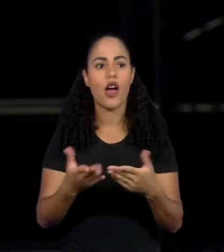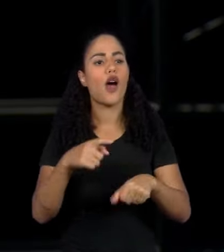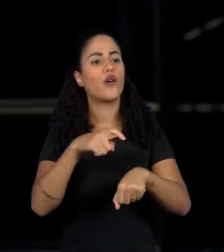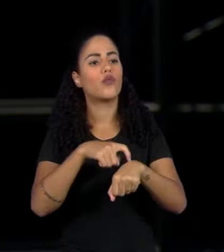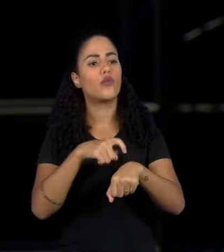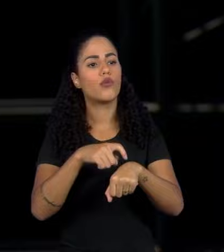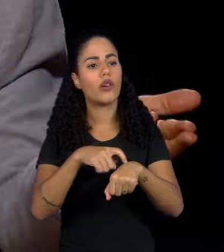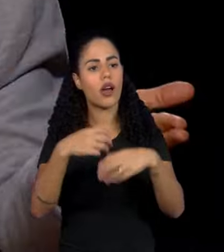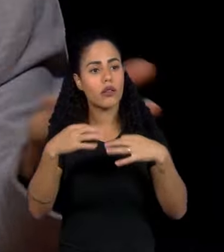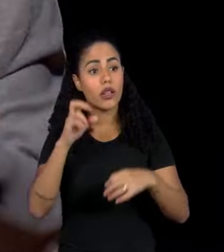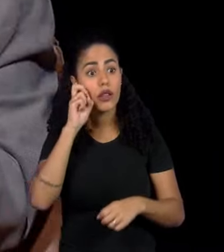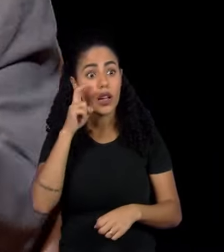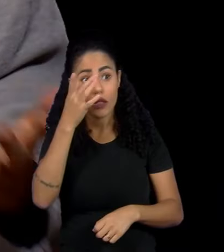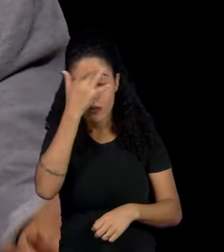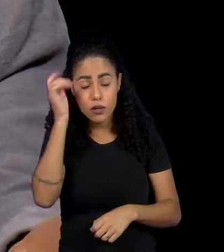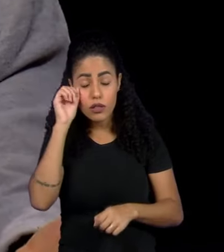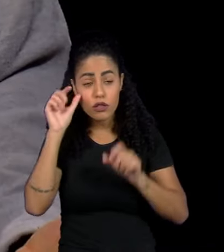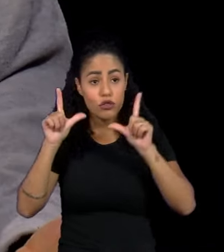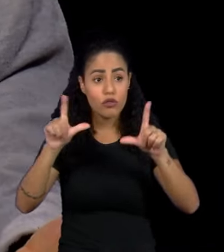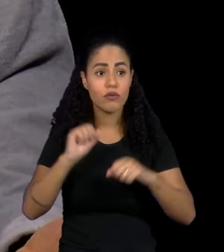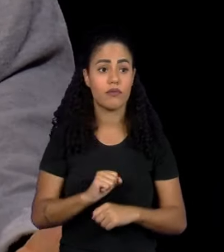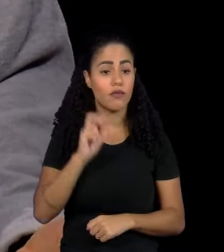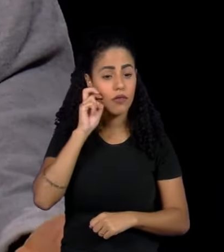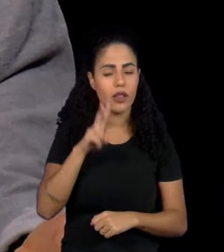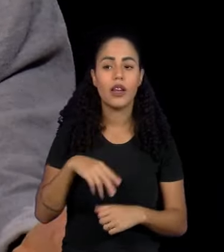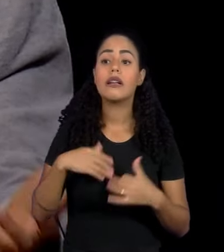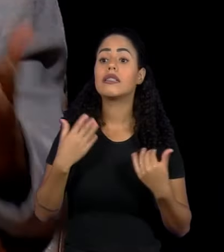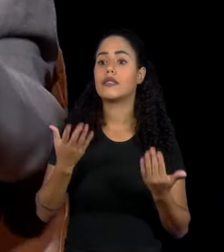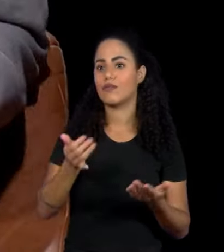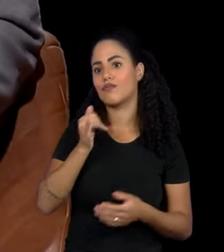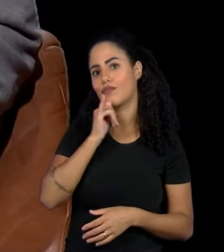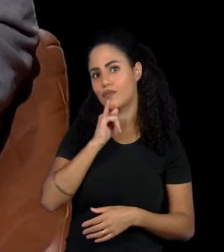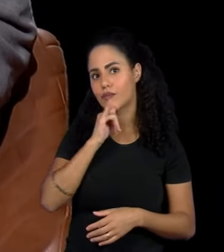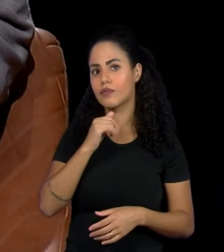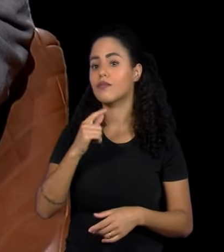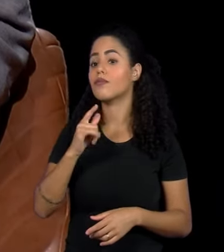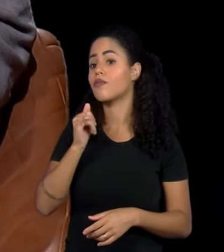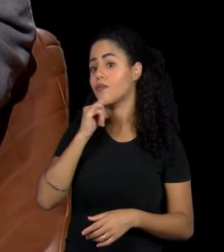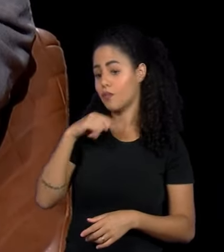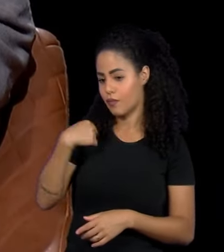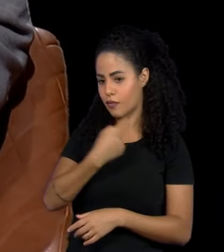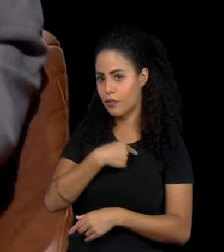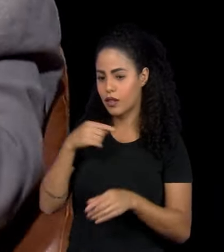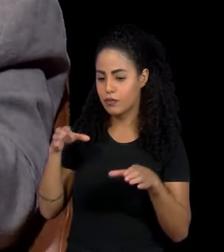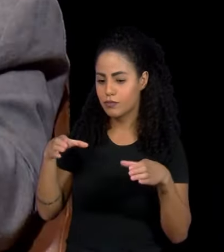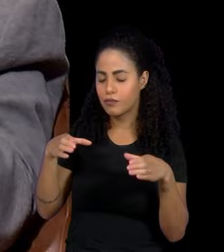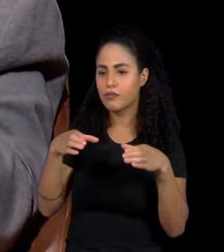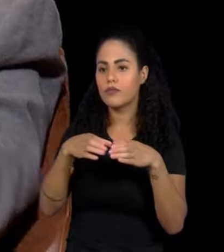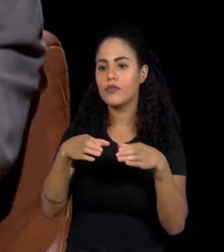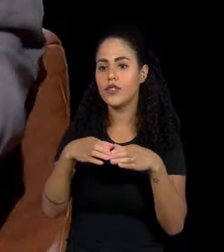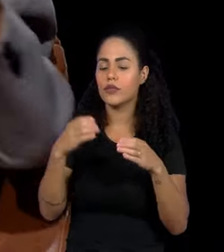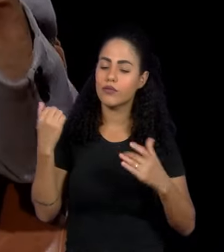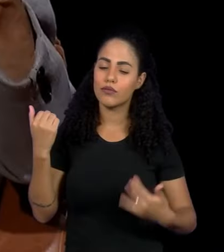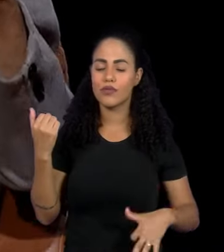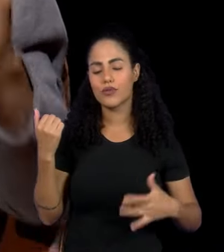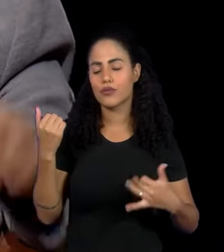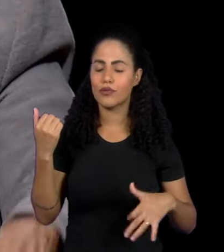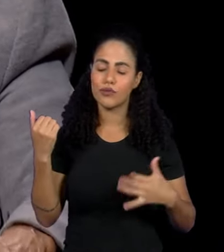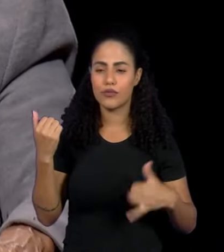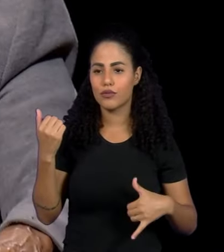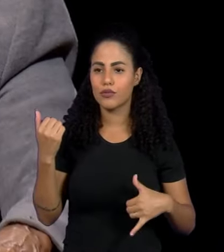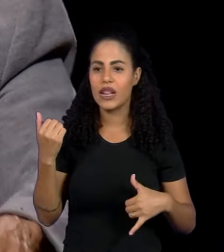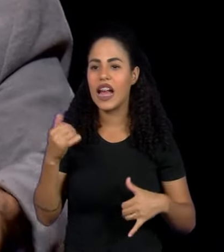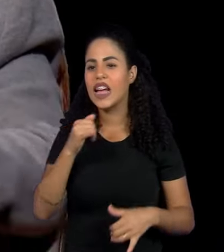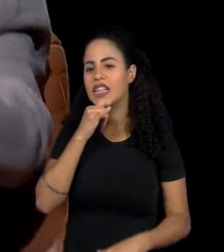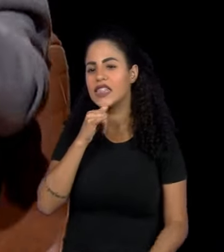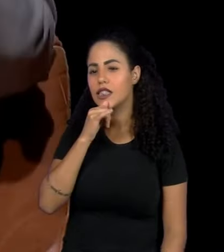nobre, por exemplo. A gente, não é? Como é que a gente, por exemplo, teria... Por que a gente não tem um grupo de choro tocando no Rock in Rio?